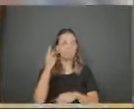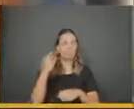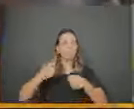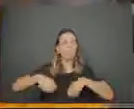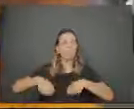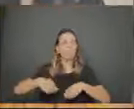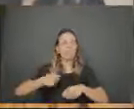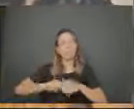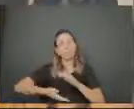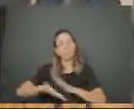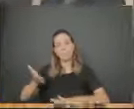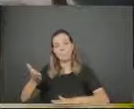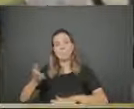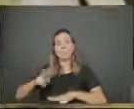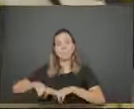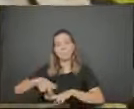dirigir.